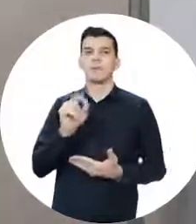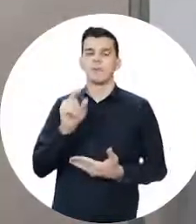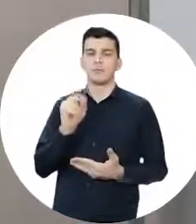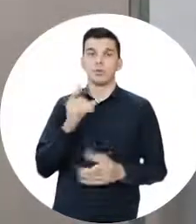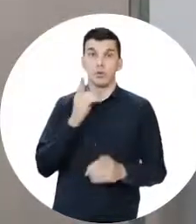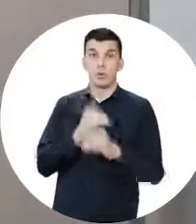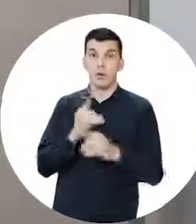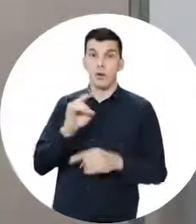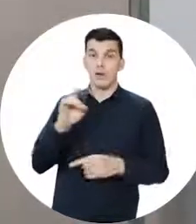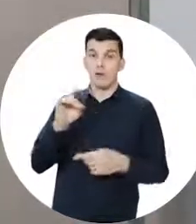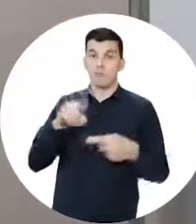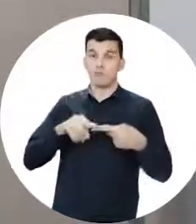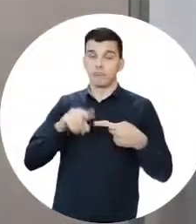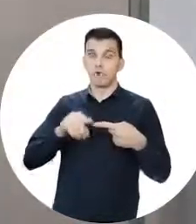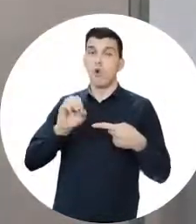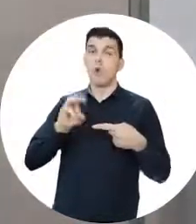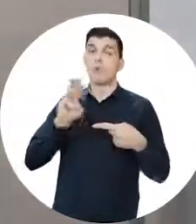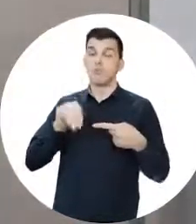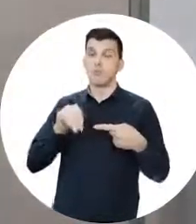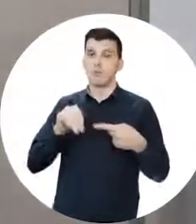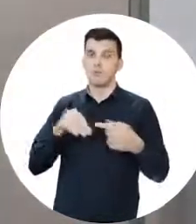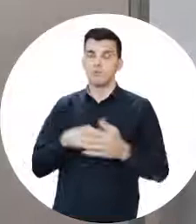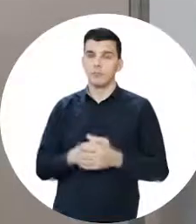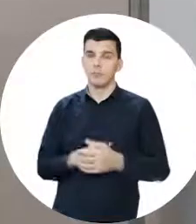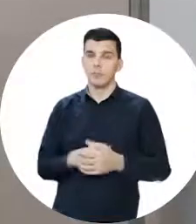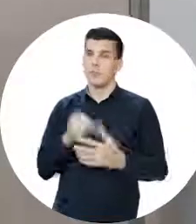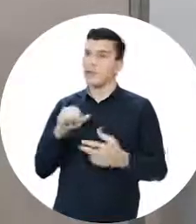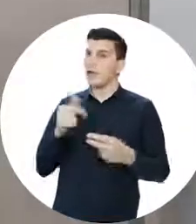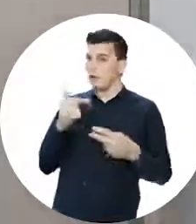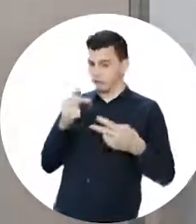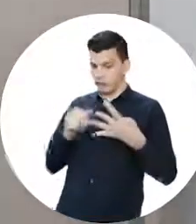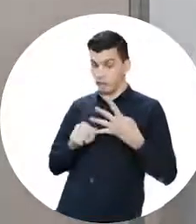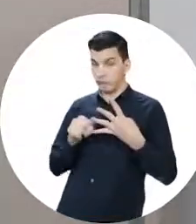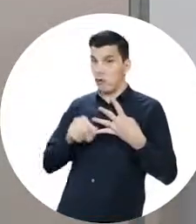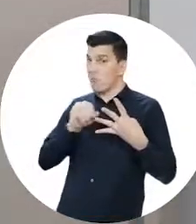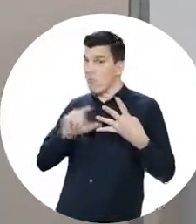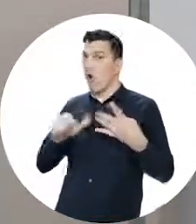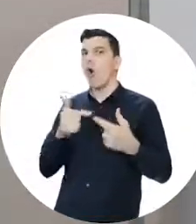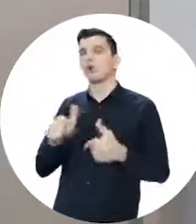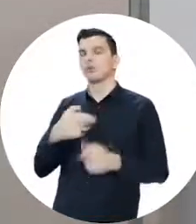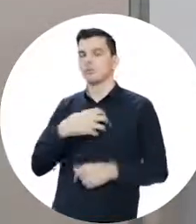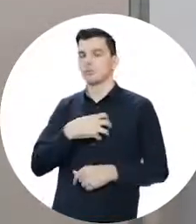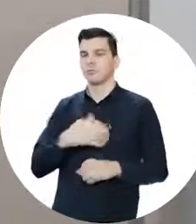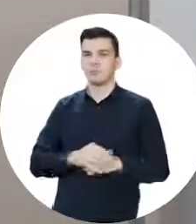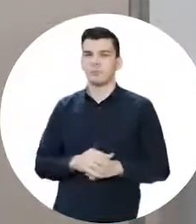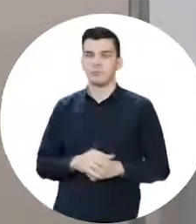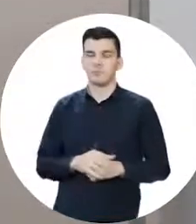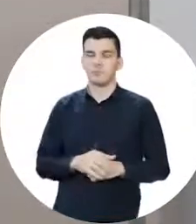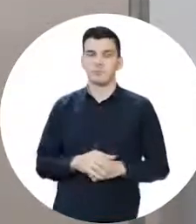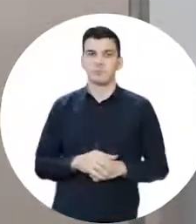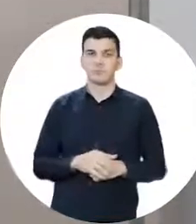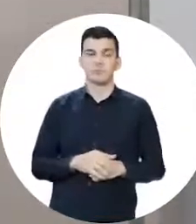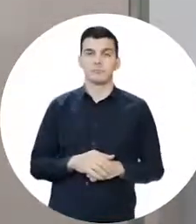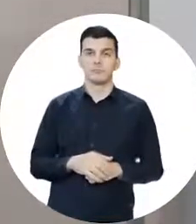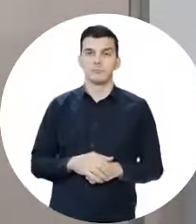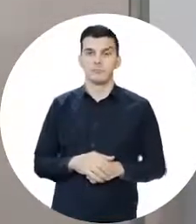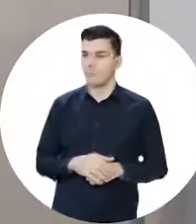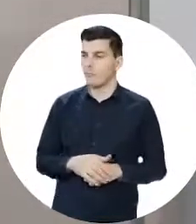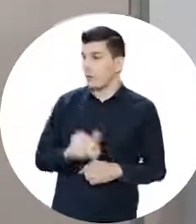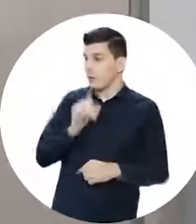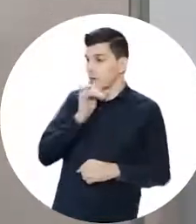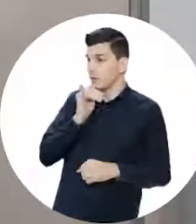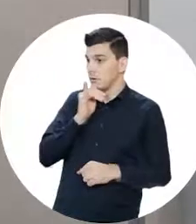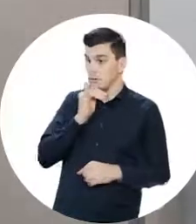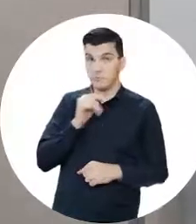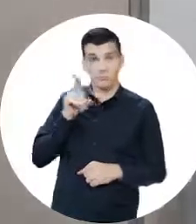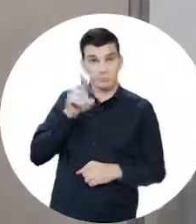concentração comum. Se fosse molaridade, seria outro esquema, certo? Para terminar a concentração comum, esse exemplo aqui,